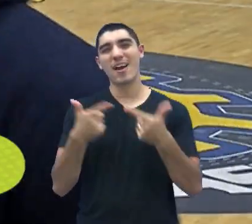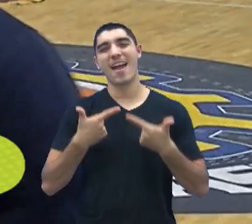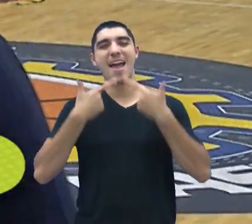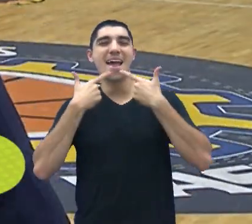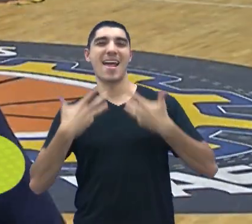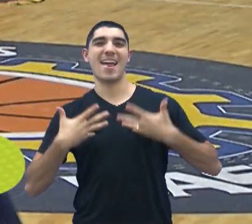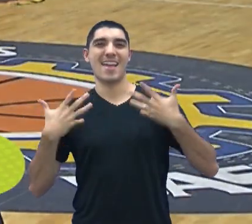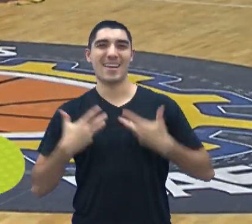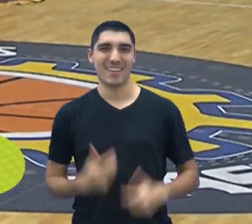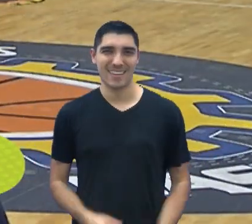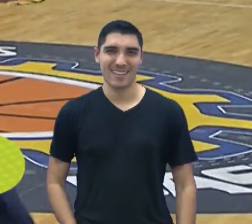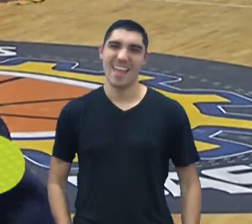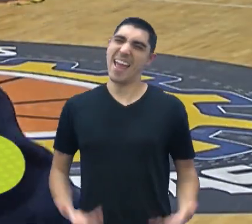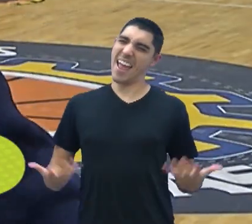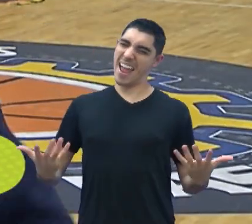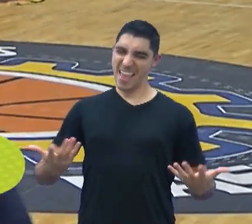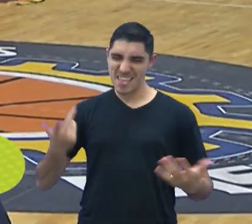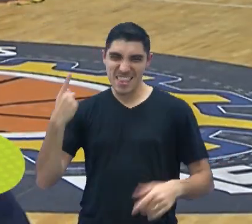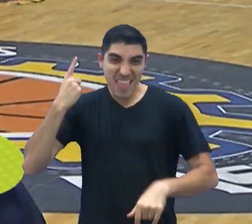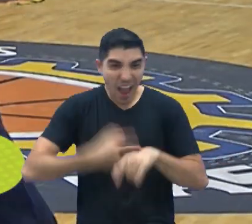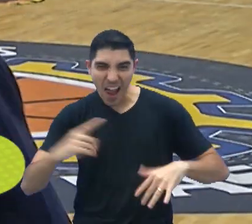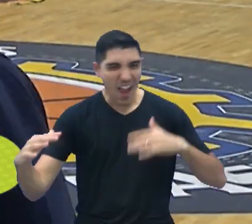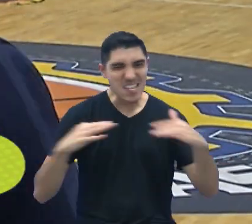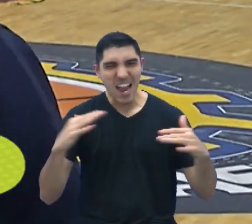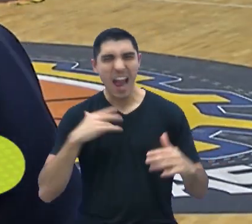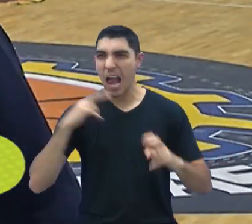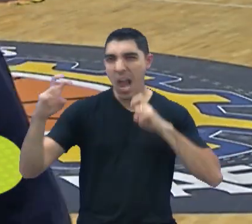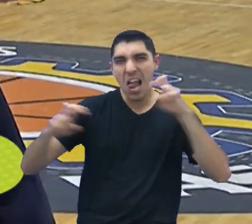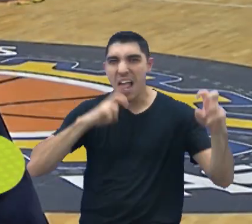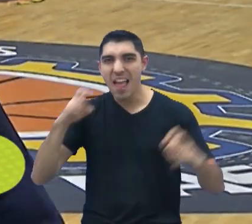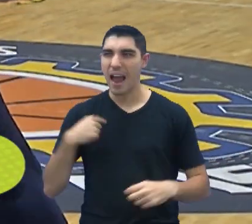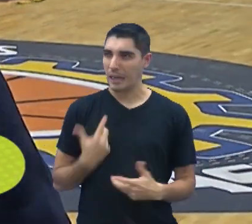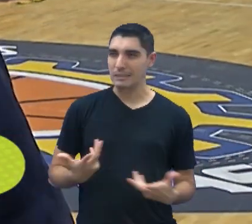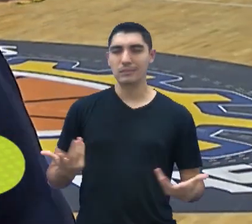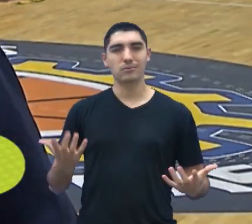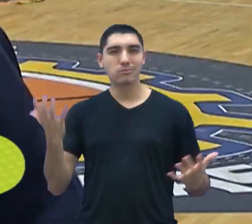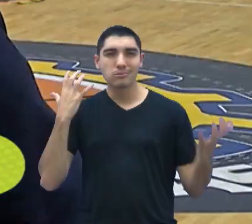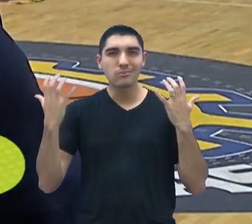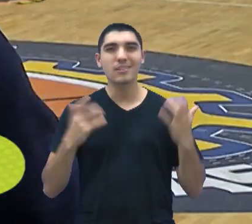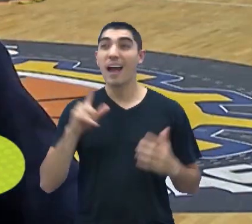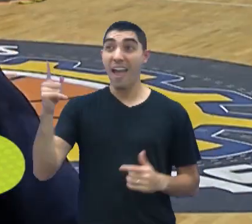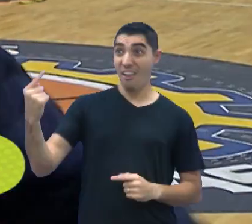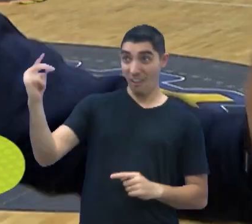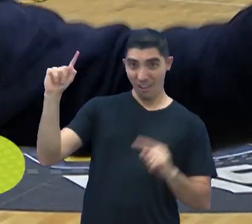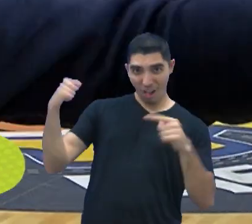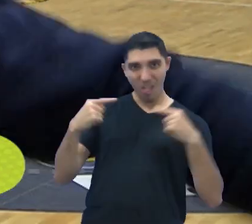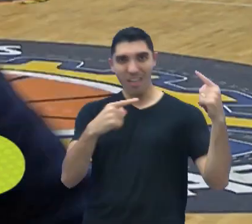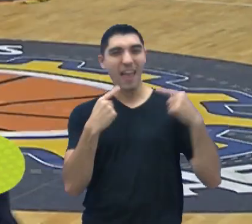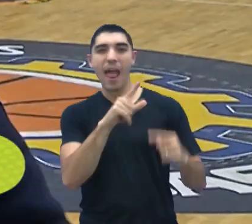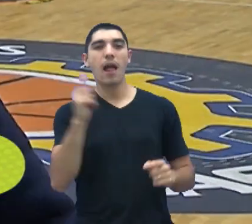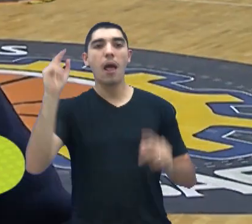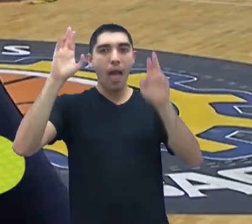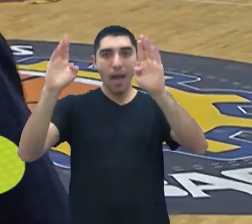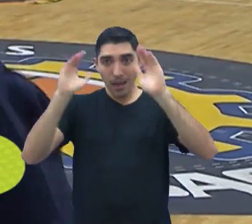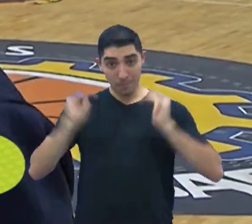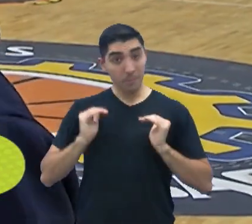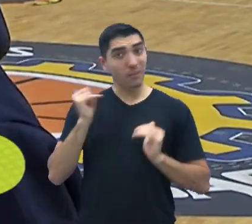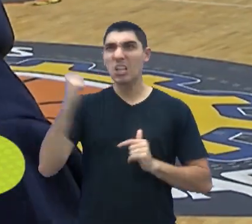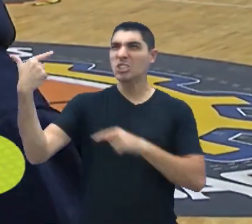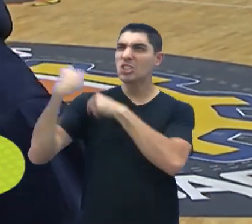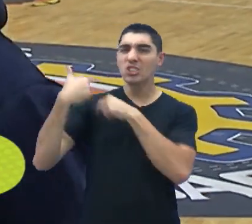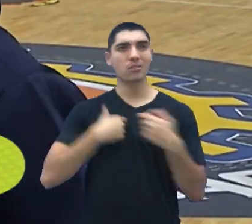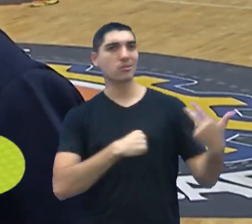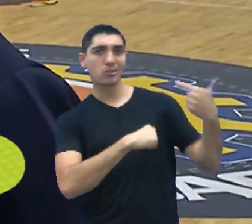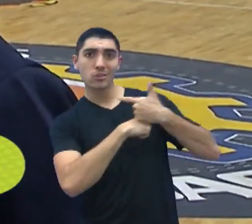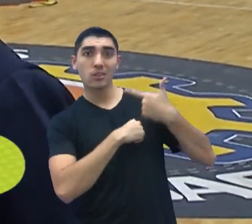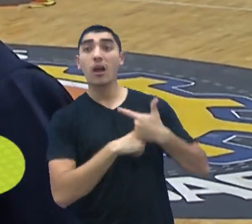toa. Cara, na hora do jogo, mano, gritaria e tal, e é fogo, né? Os caras me veem como comediante, ninguém me respeita, né? Os caras me xingando o tempo inteiro. Até